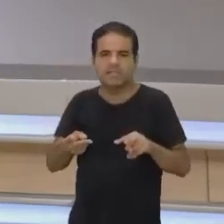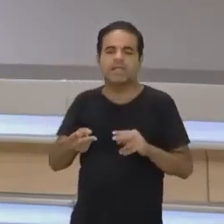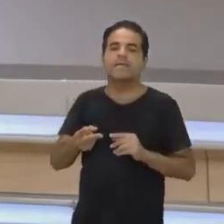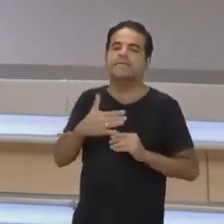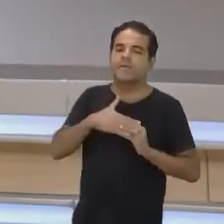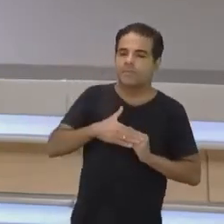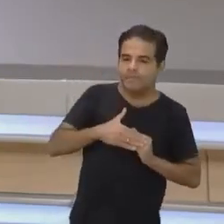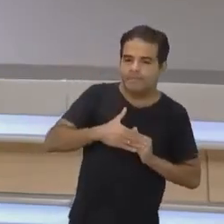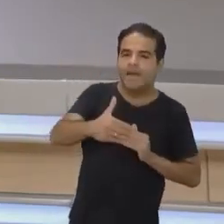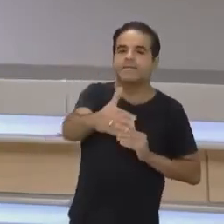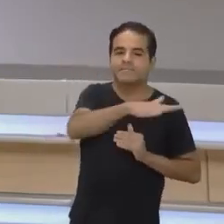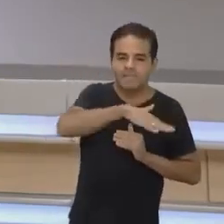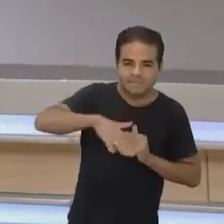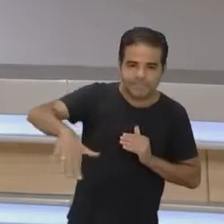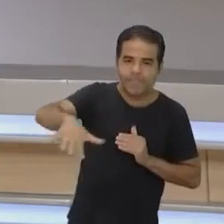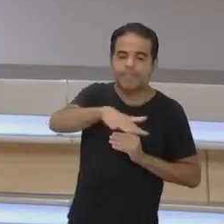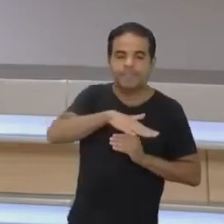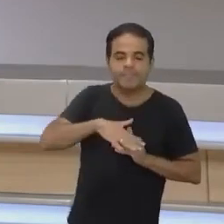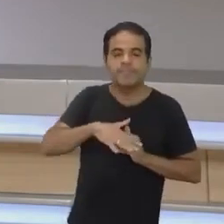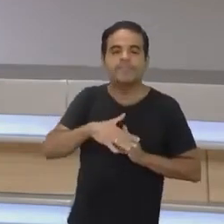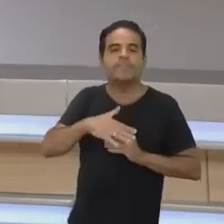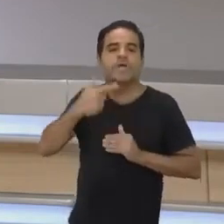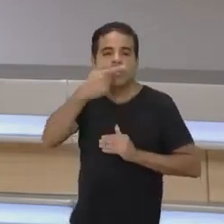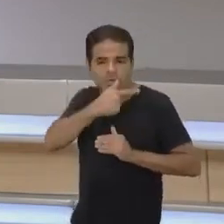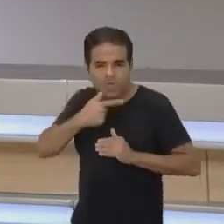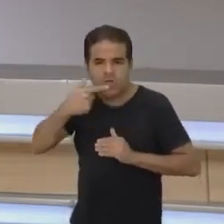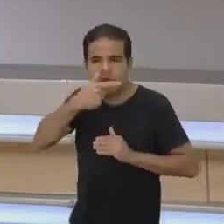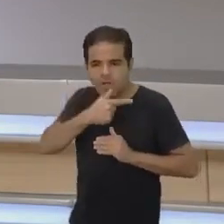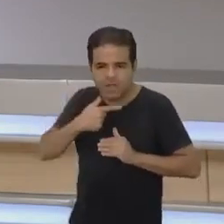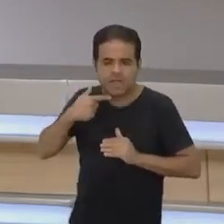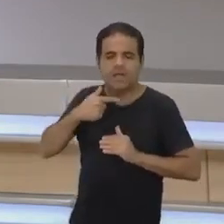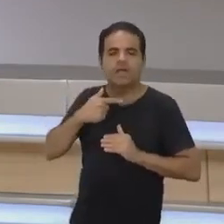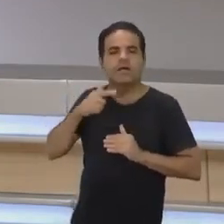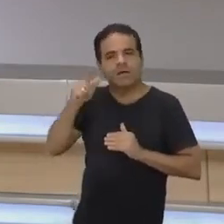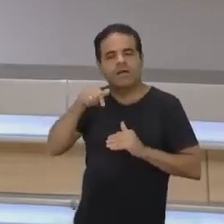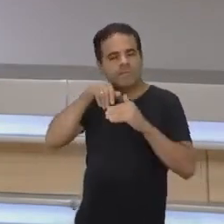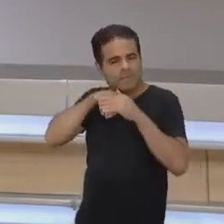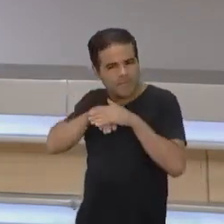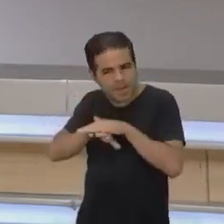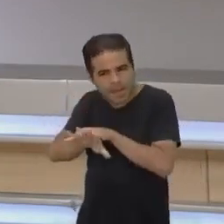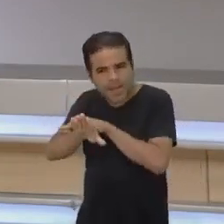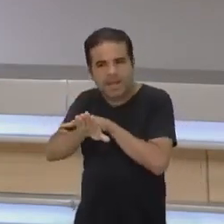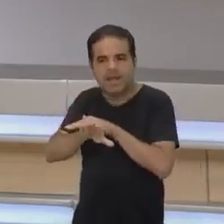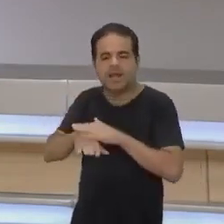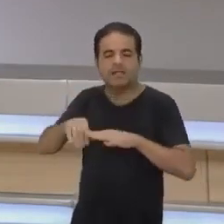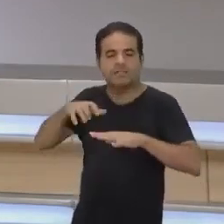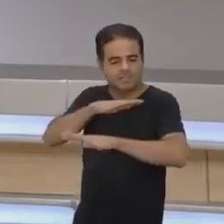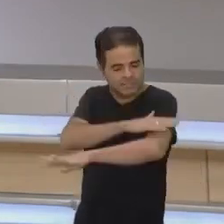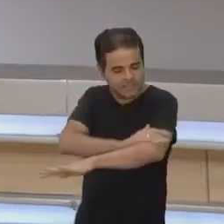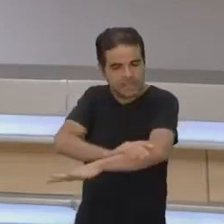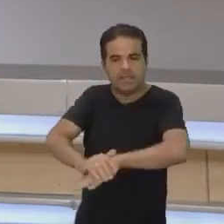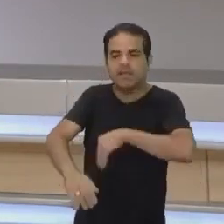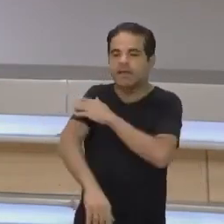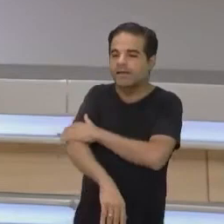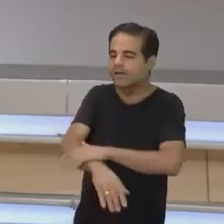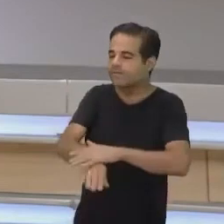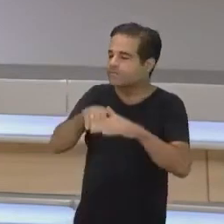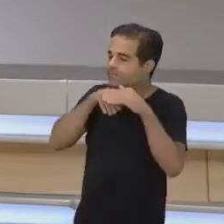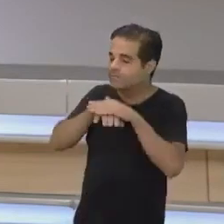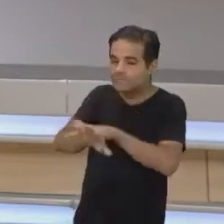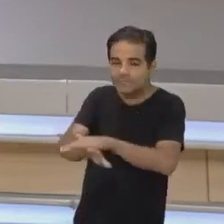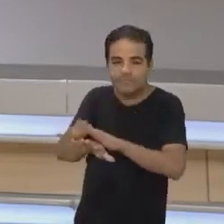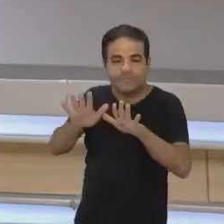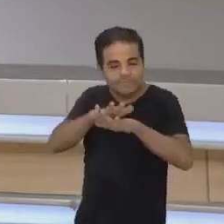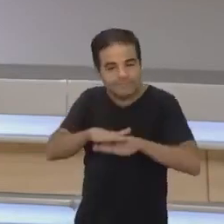glicose, que é, então, o açúcar mais simples, que fica armazenado ali nos seus tecidos e fica armazenado também nos